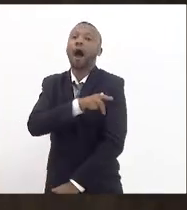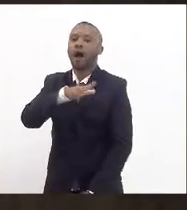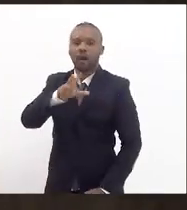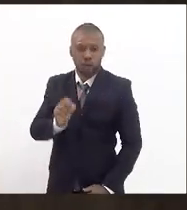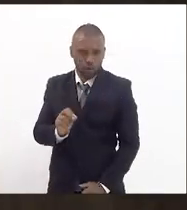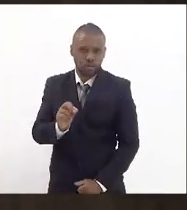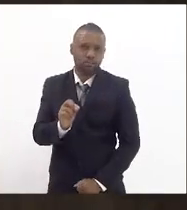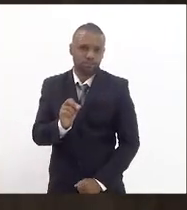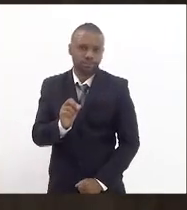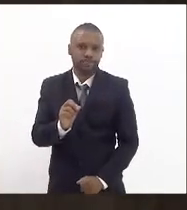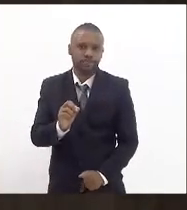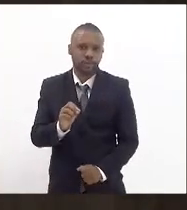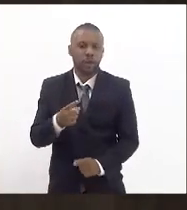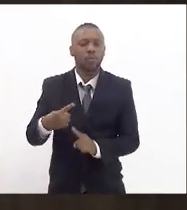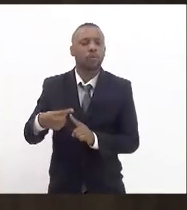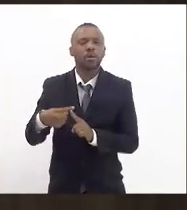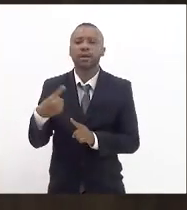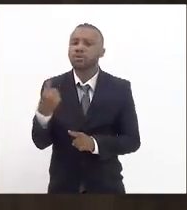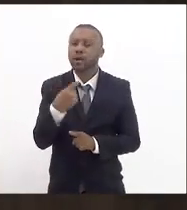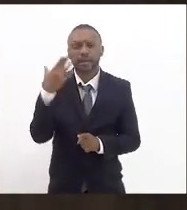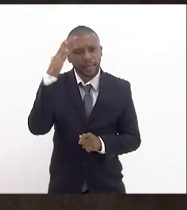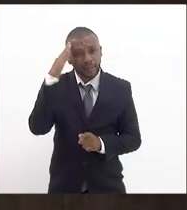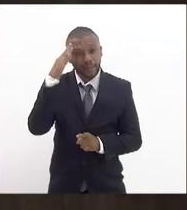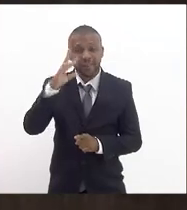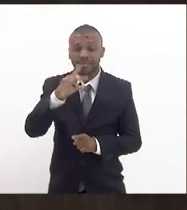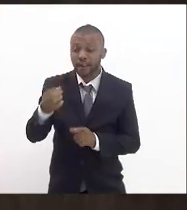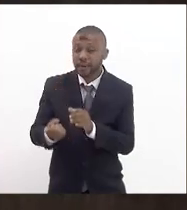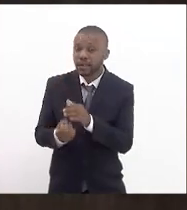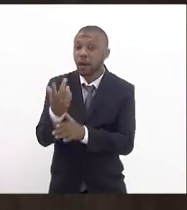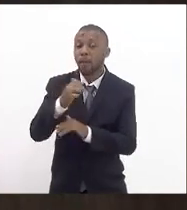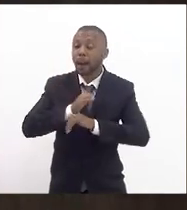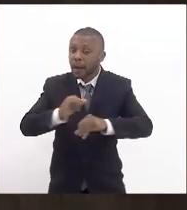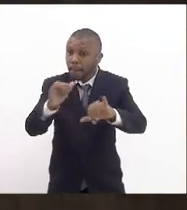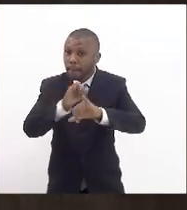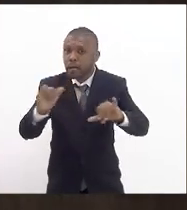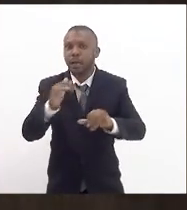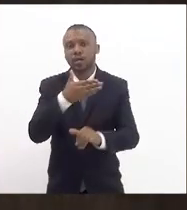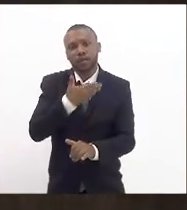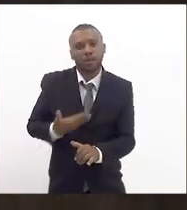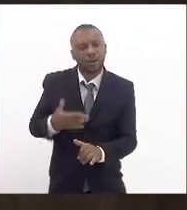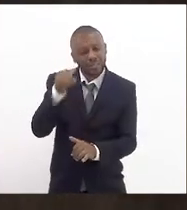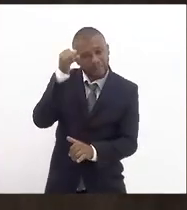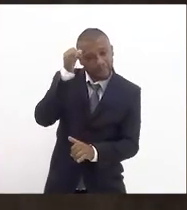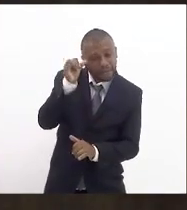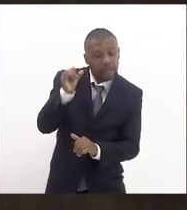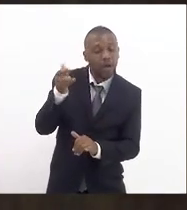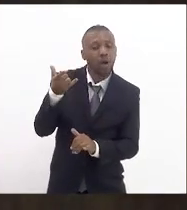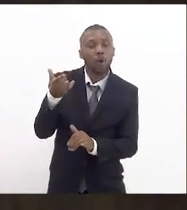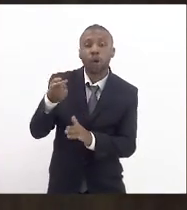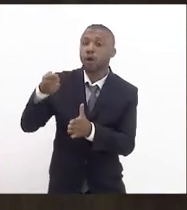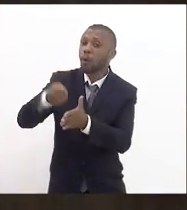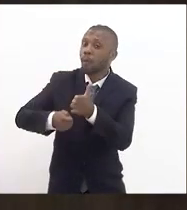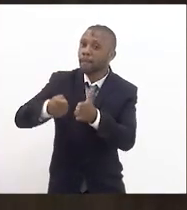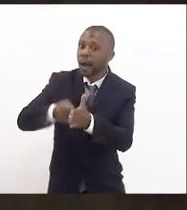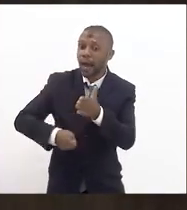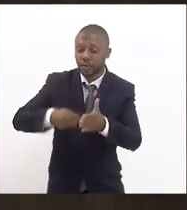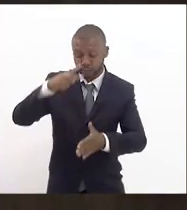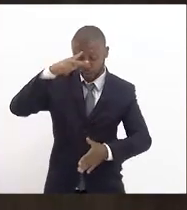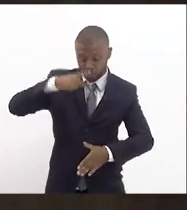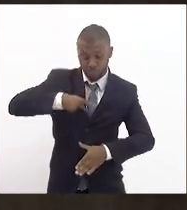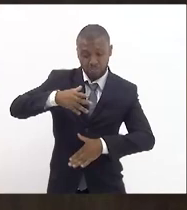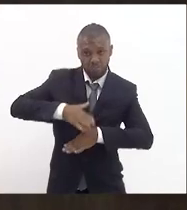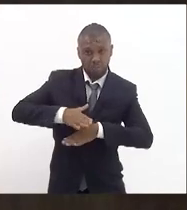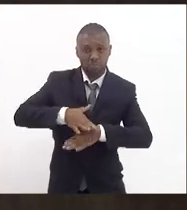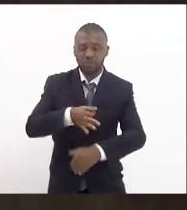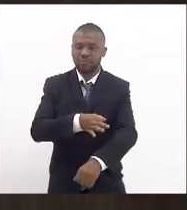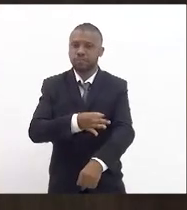que, porque será implantado, né, uma campanha estadual de prevenção e combate à automutilação nas escolas da rede de ensino do Estado do